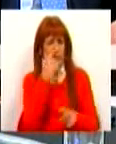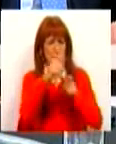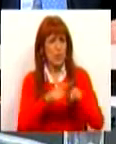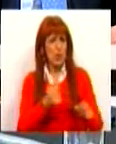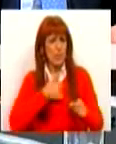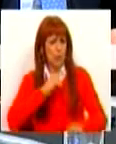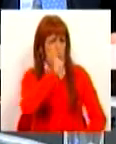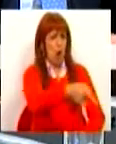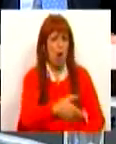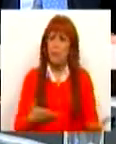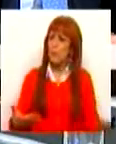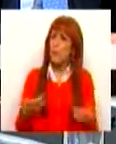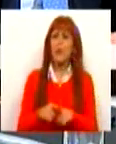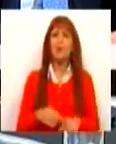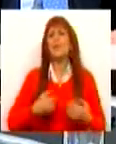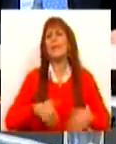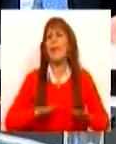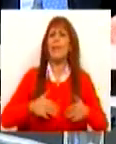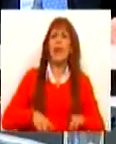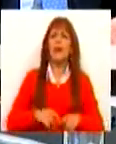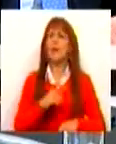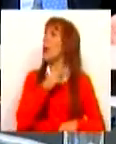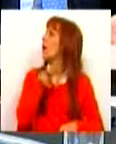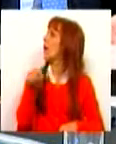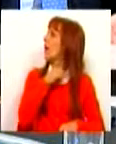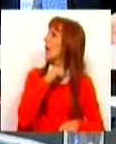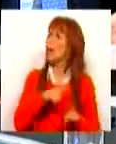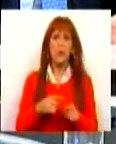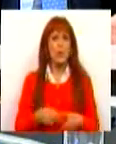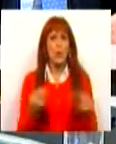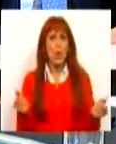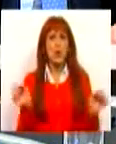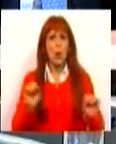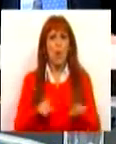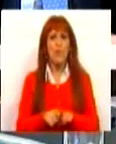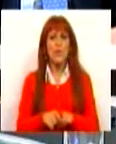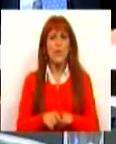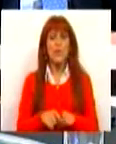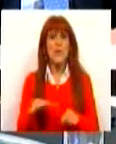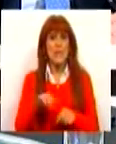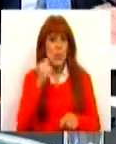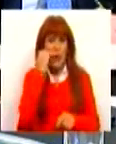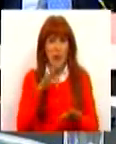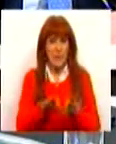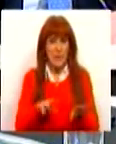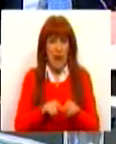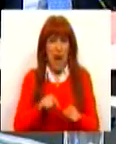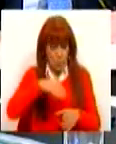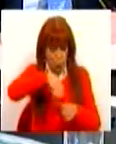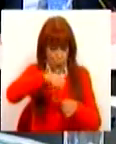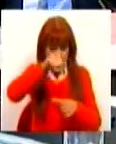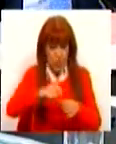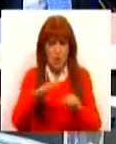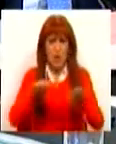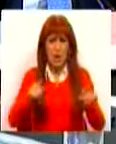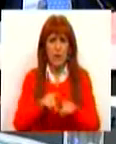das empresas, é complacente e desvia o olhar, não consegue resolver situações gravíssimas no seu seio